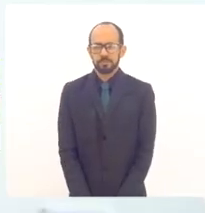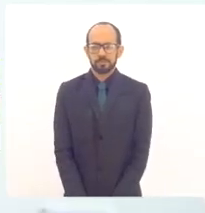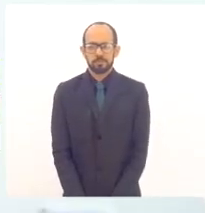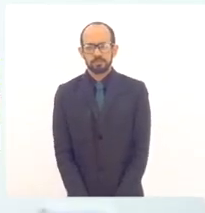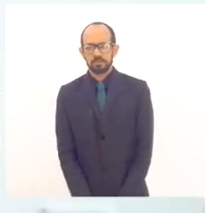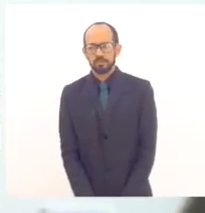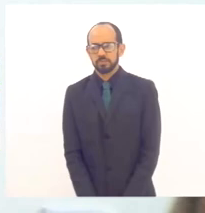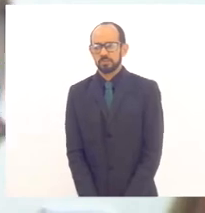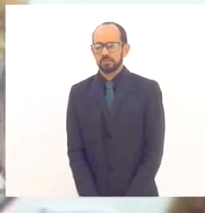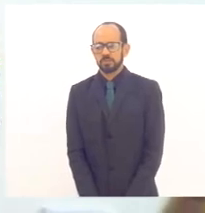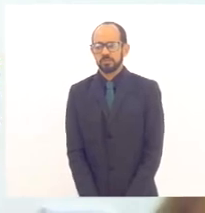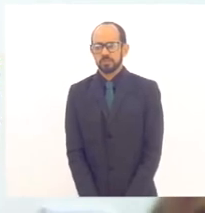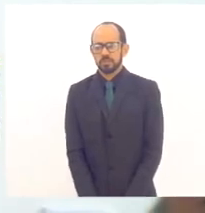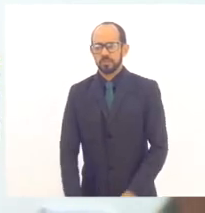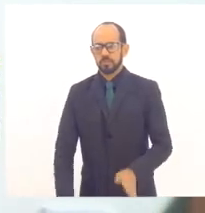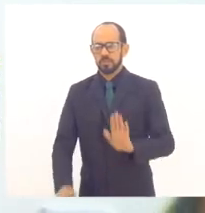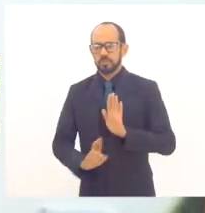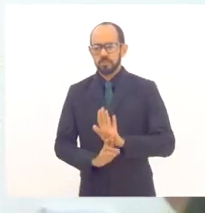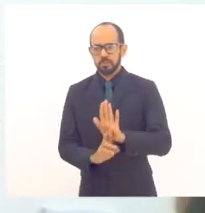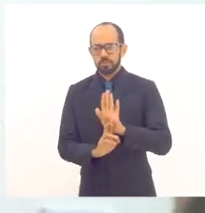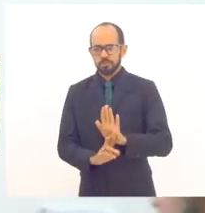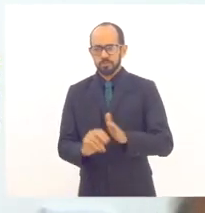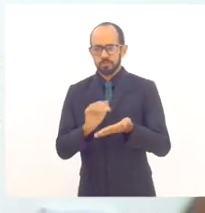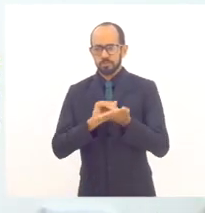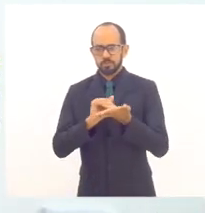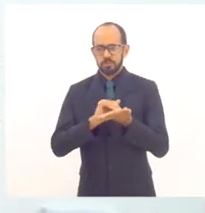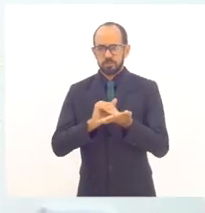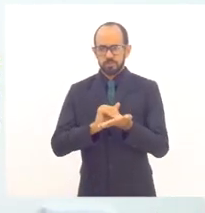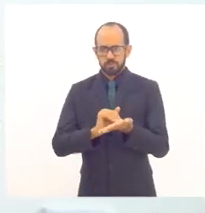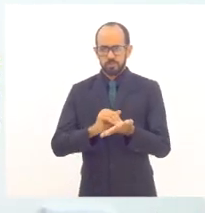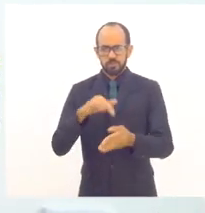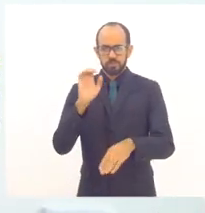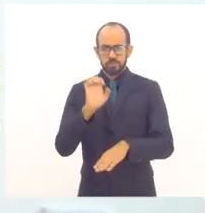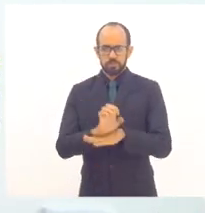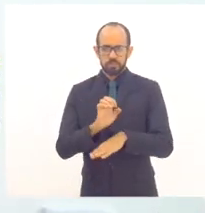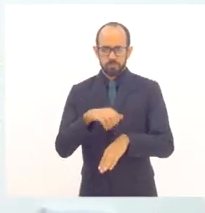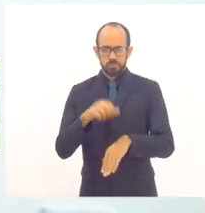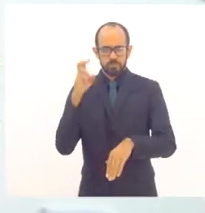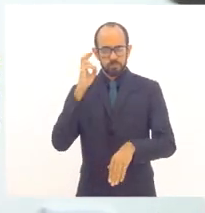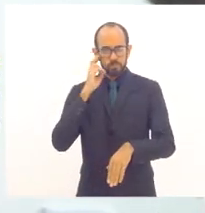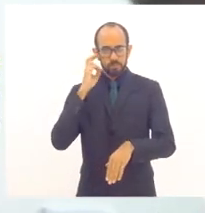E, representando a Secretaria Estadual de Cultura,